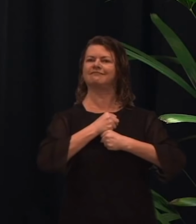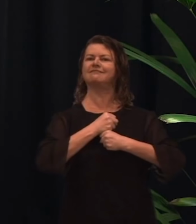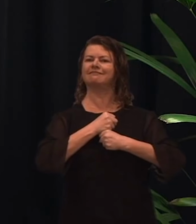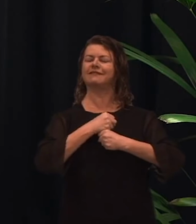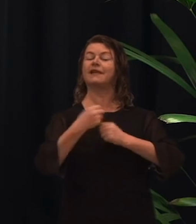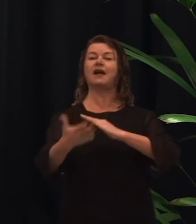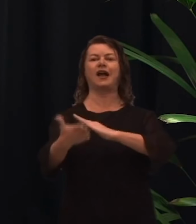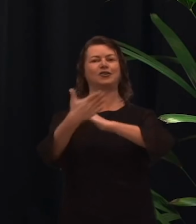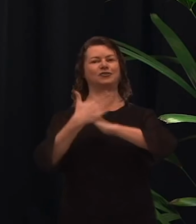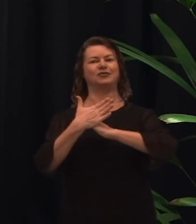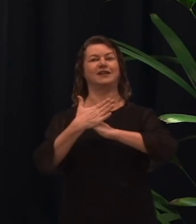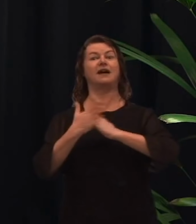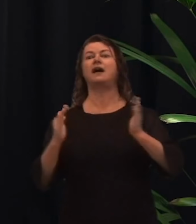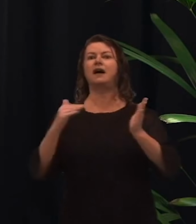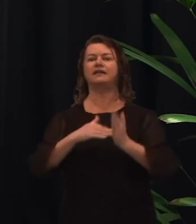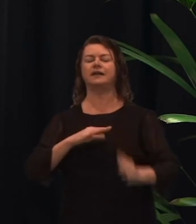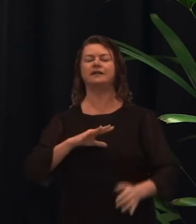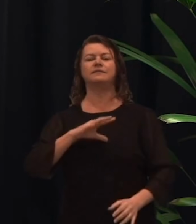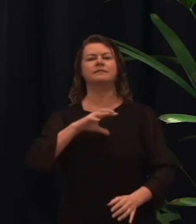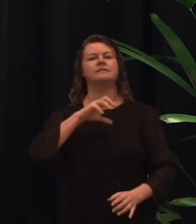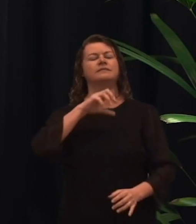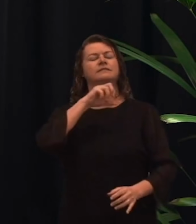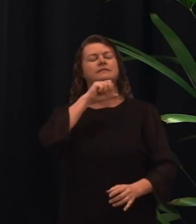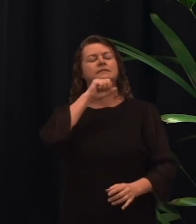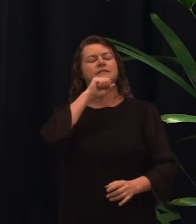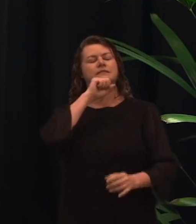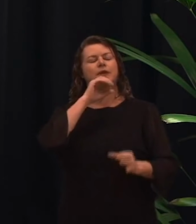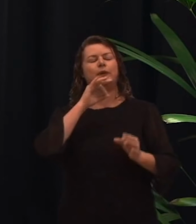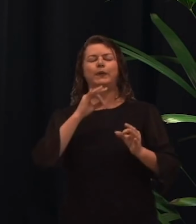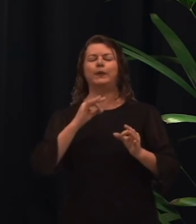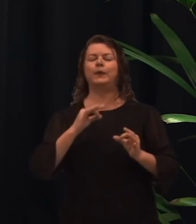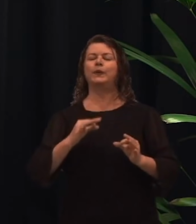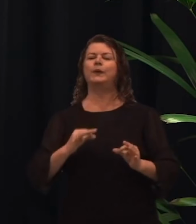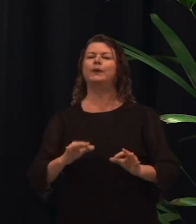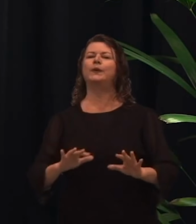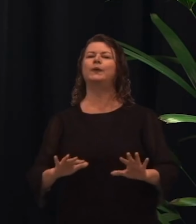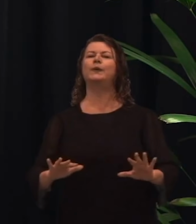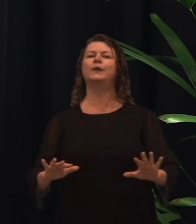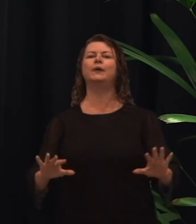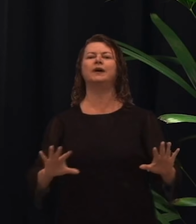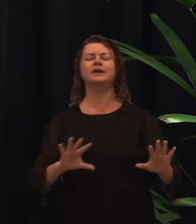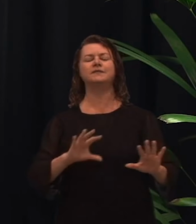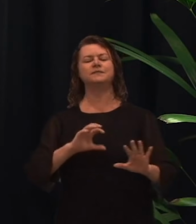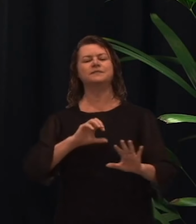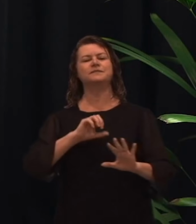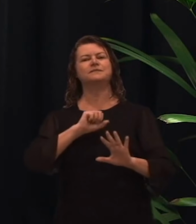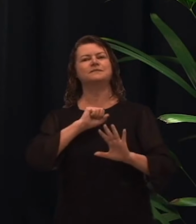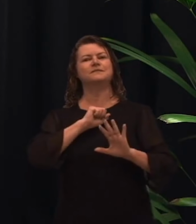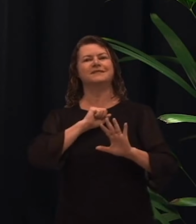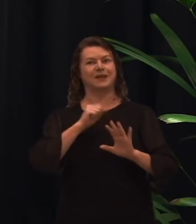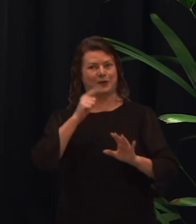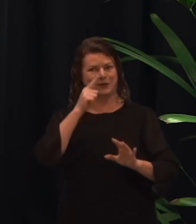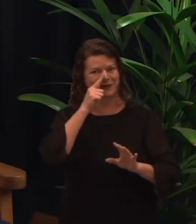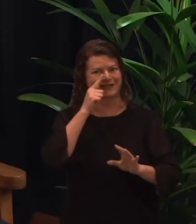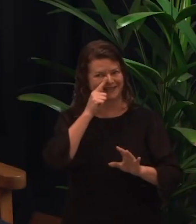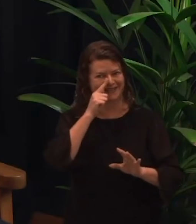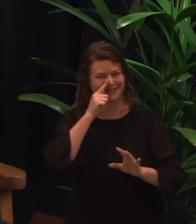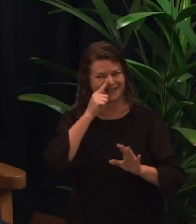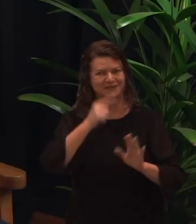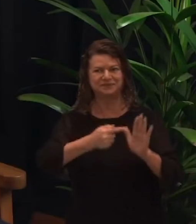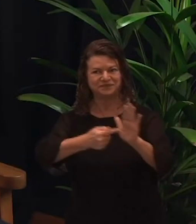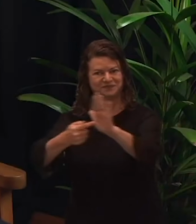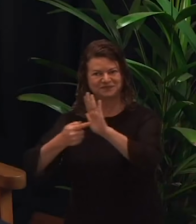ele tem o domínio. E esse domínio faz com que até a minha respiração seja uma respiração mais tranquila.